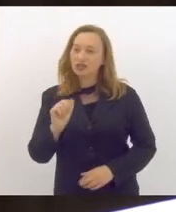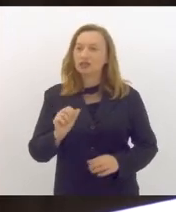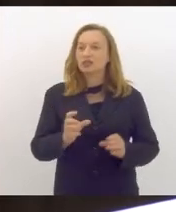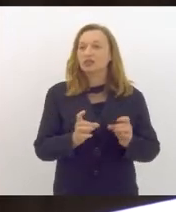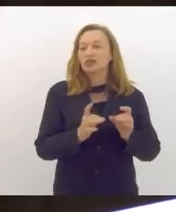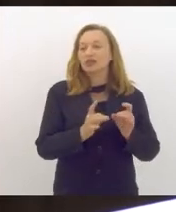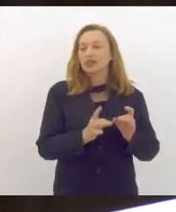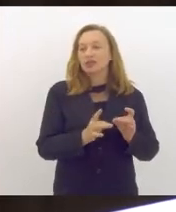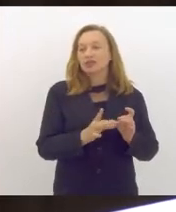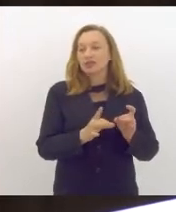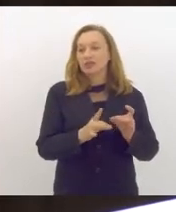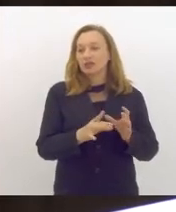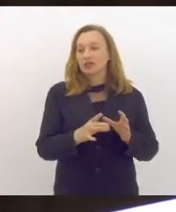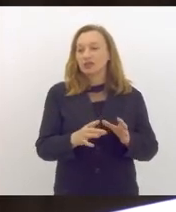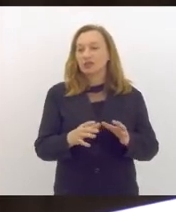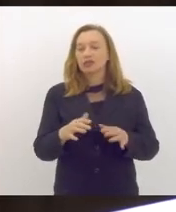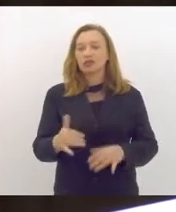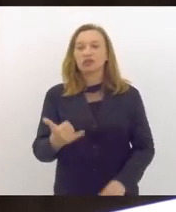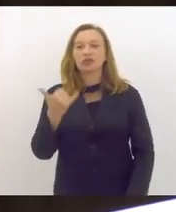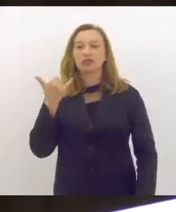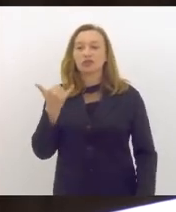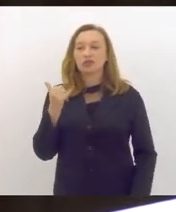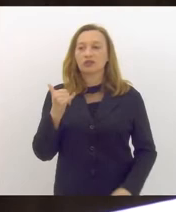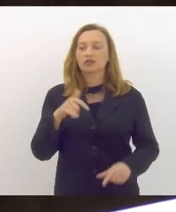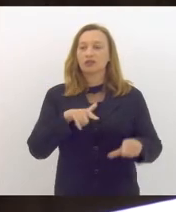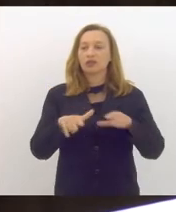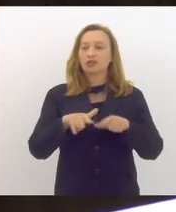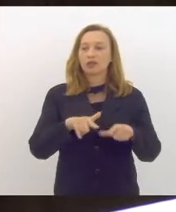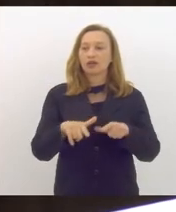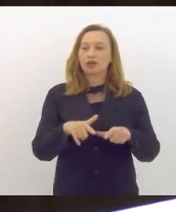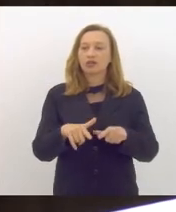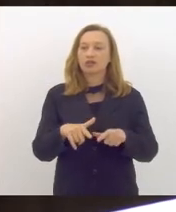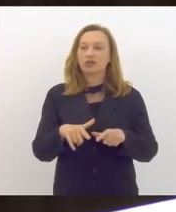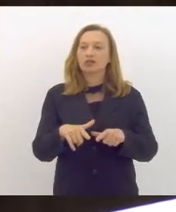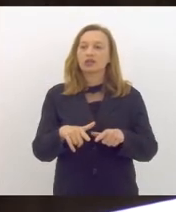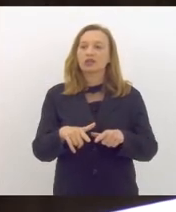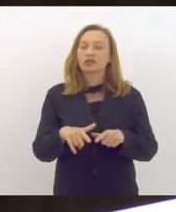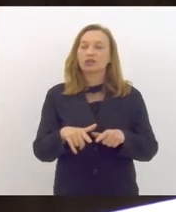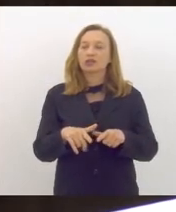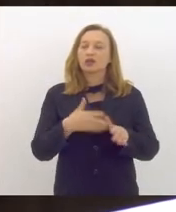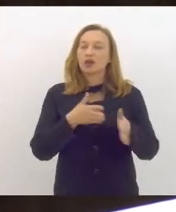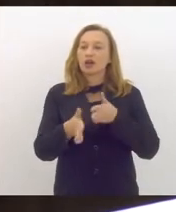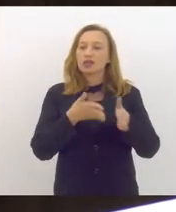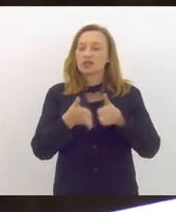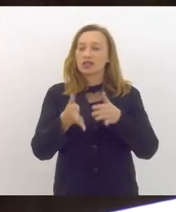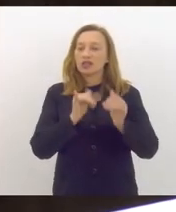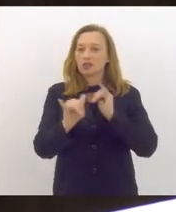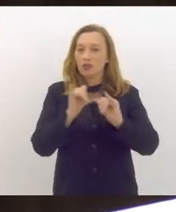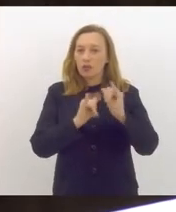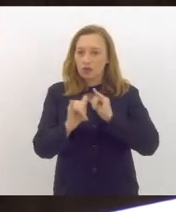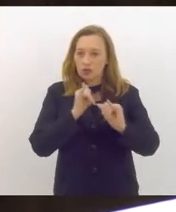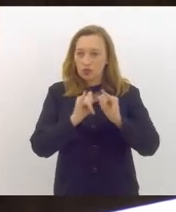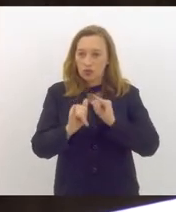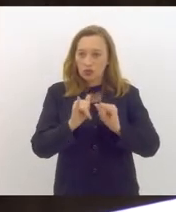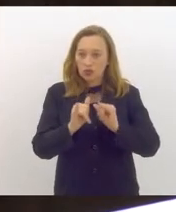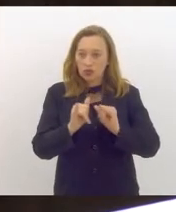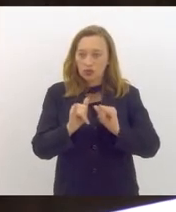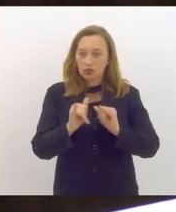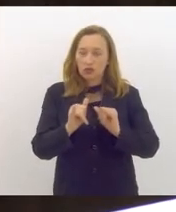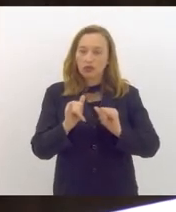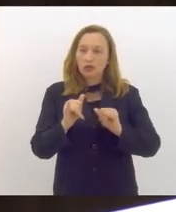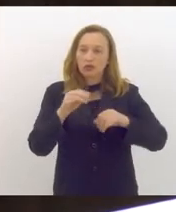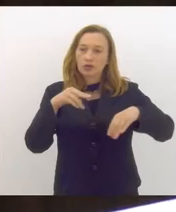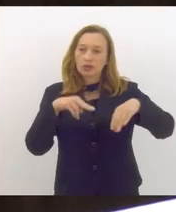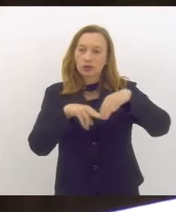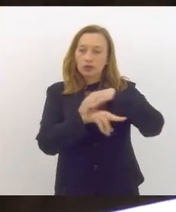consumidor do serviço móvel de telefonia o direito de funcionalidade e acesso de dados em passagens